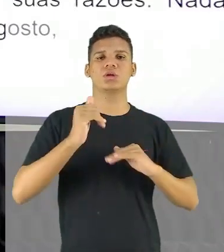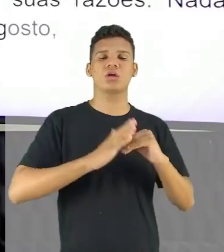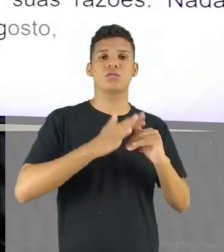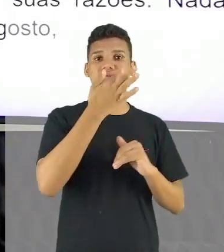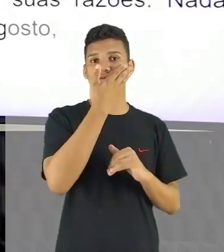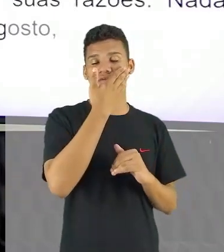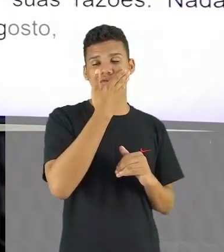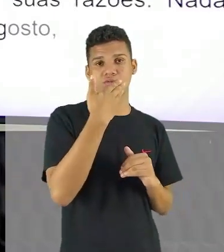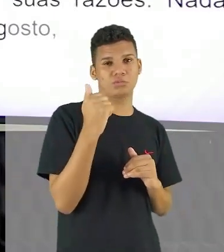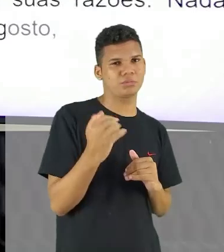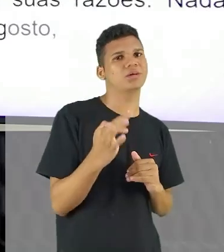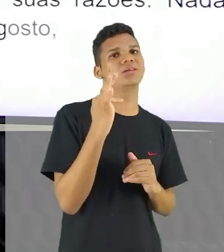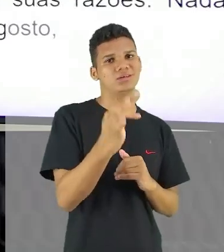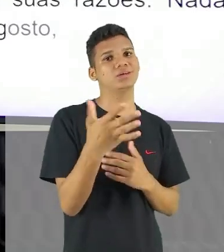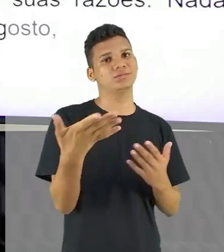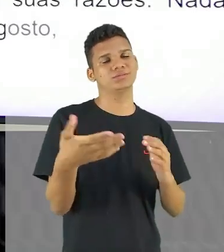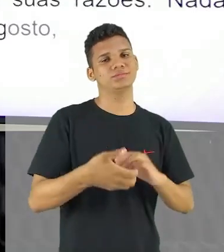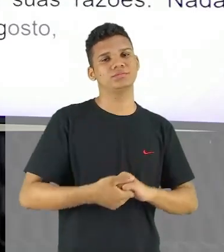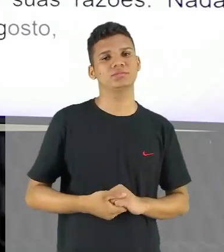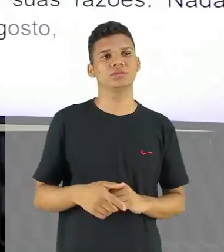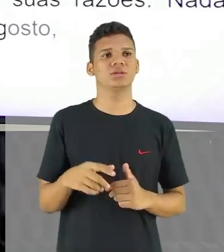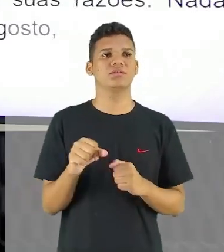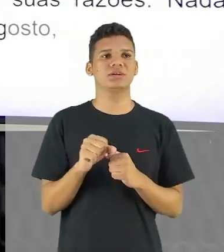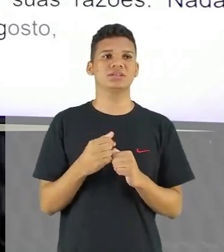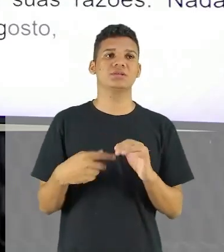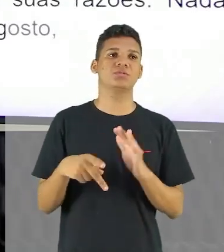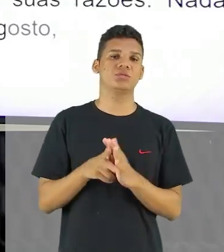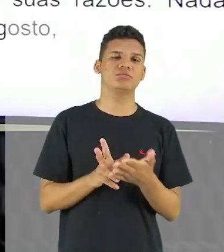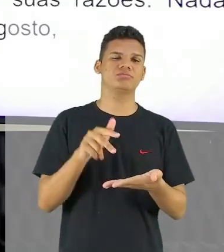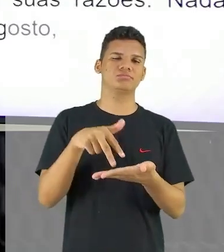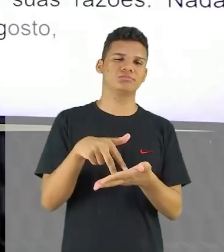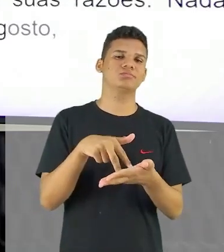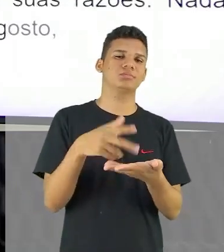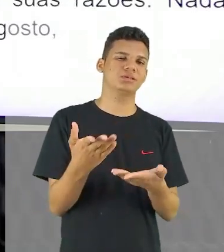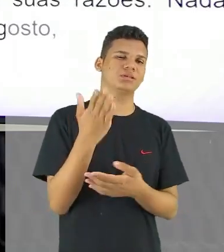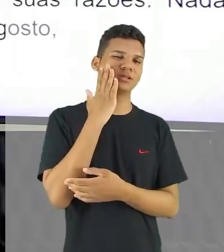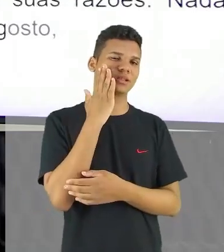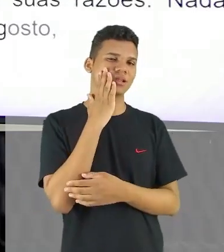ser melhor, tá certo? Vai fazer carreira. Então, deu